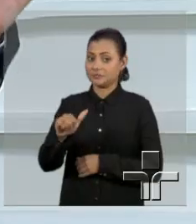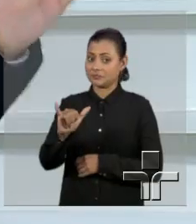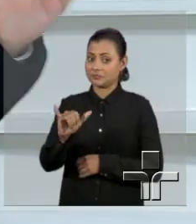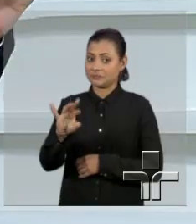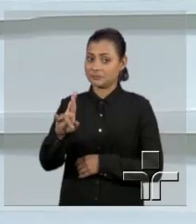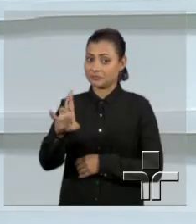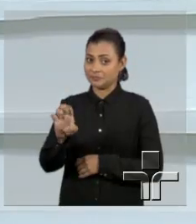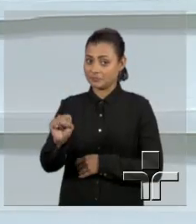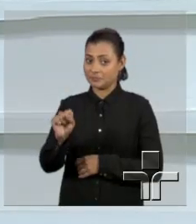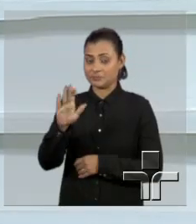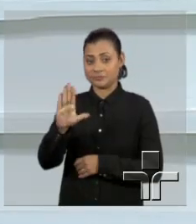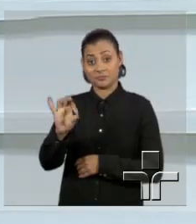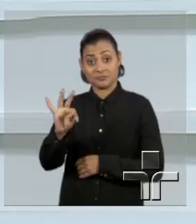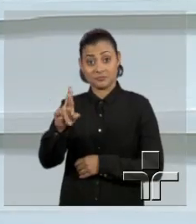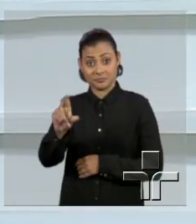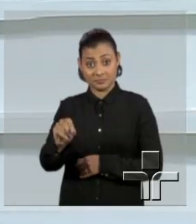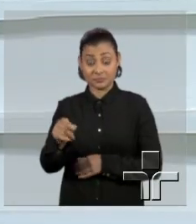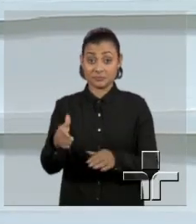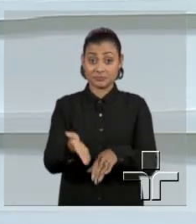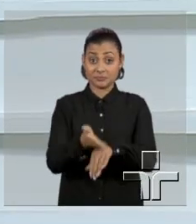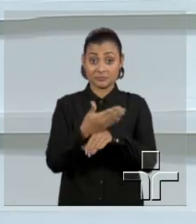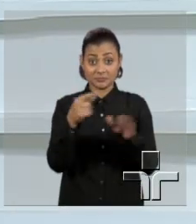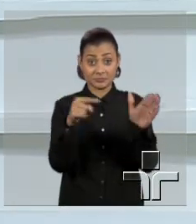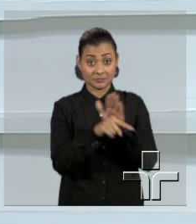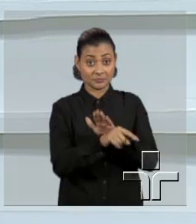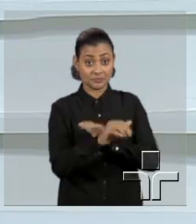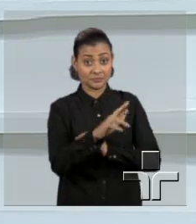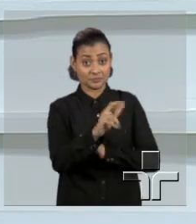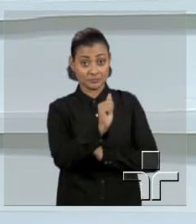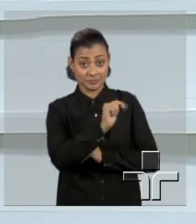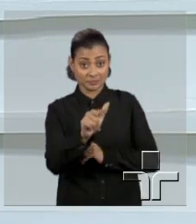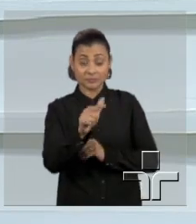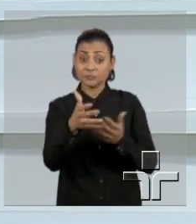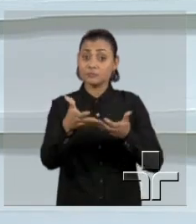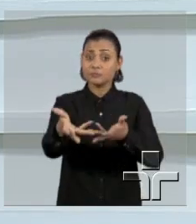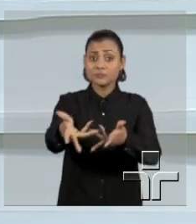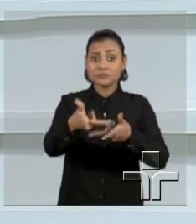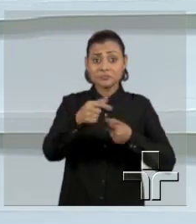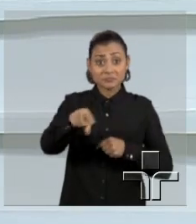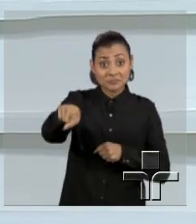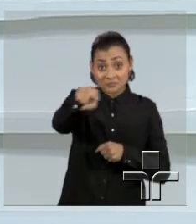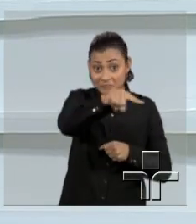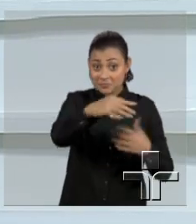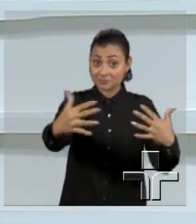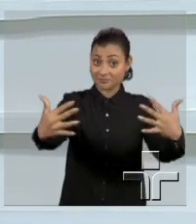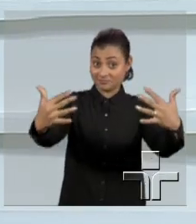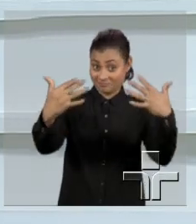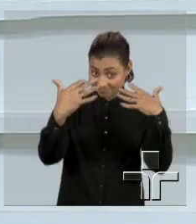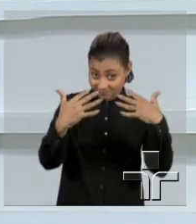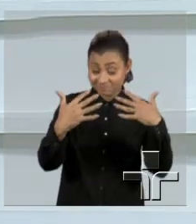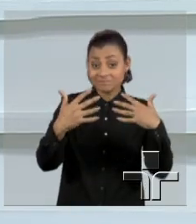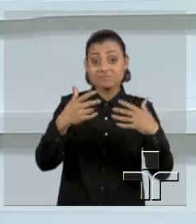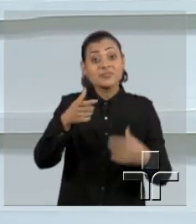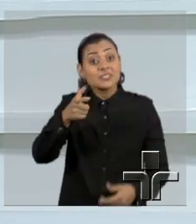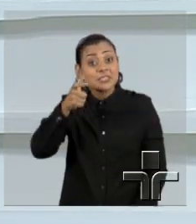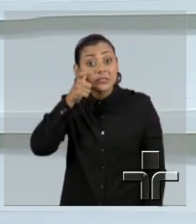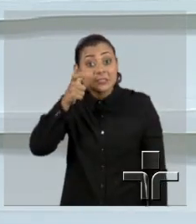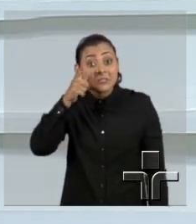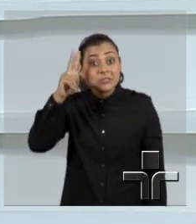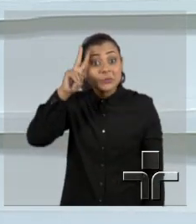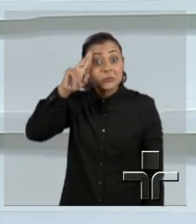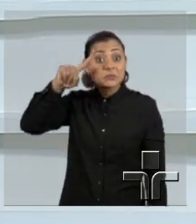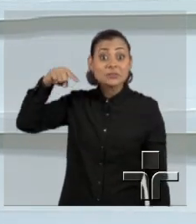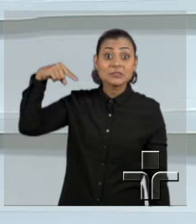passar aqui a Raquel, eu queria convidar você que está nos assistindo a acompanhar na